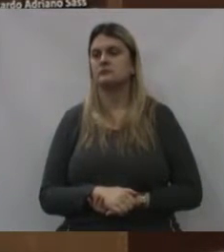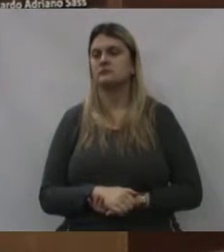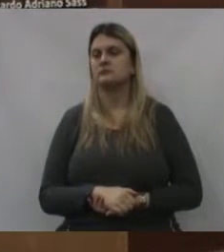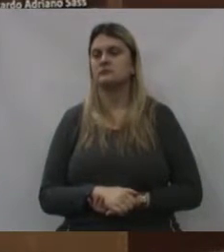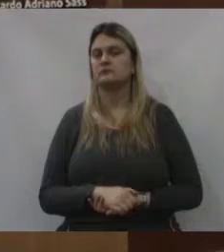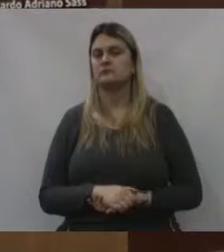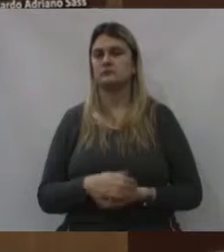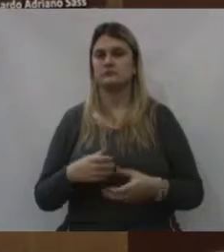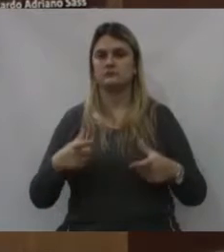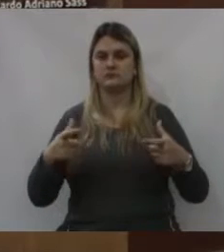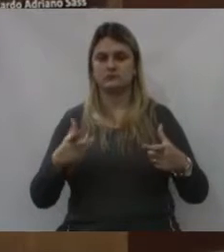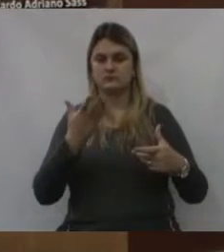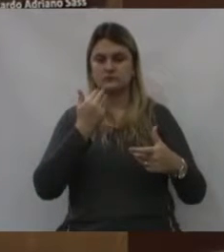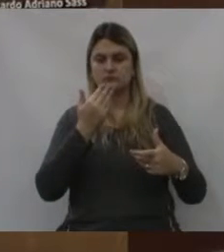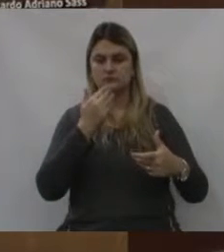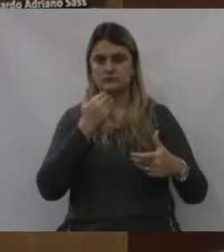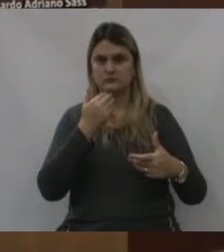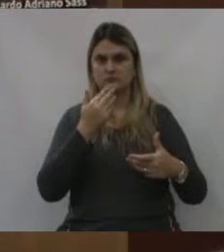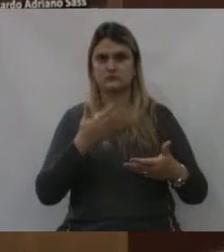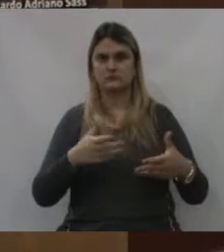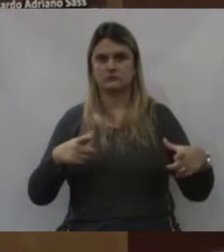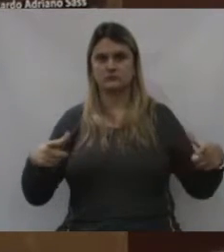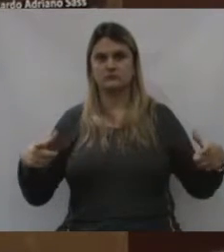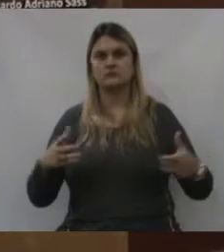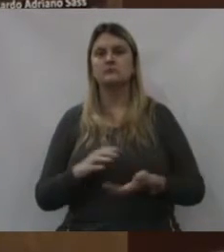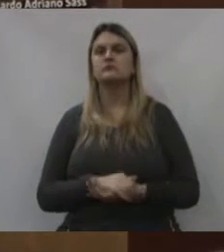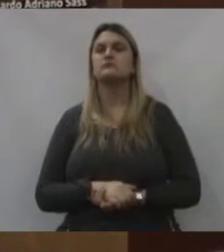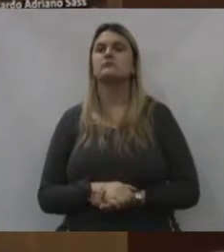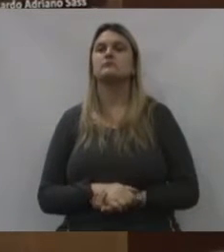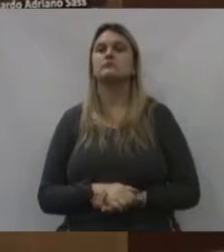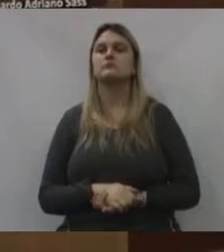Pode ir passando rapidinho. Os bufês.